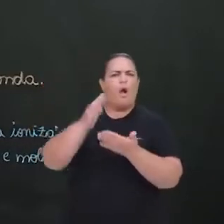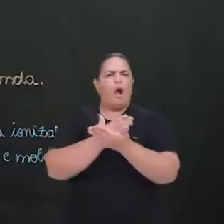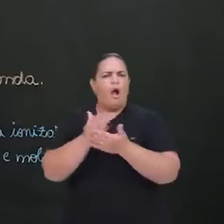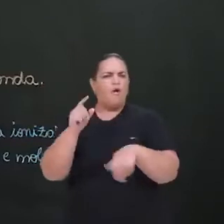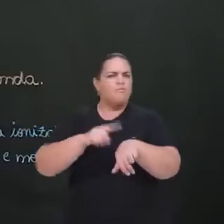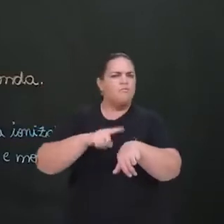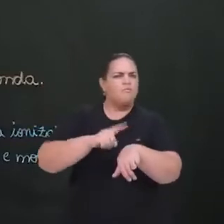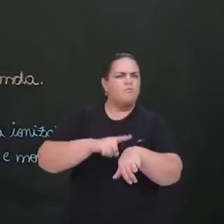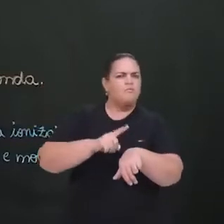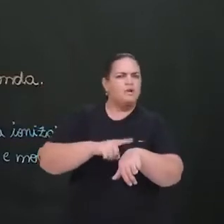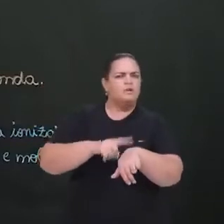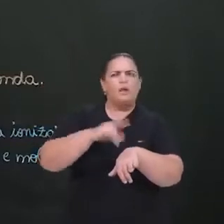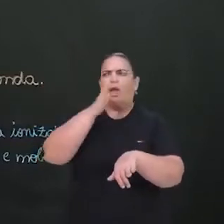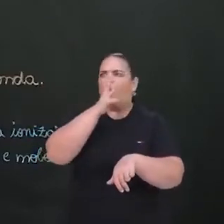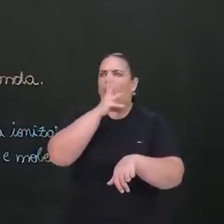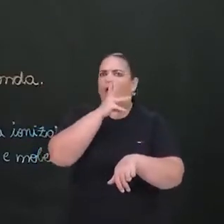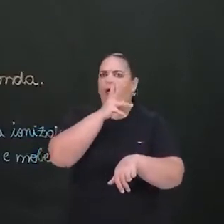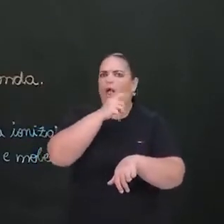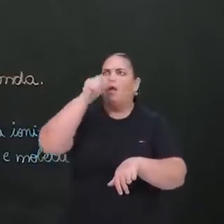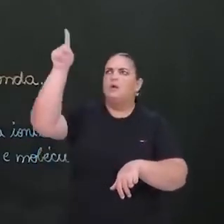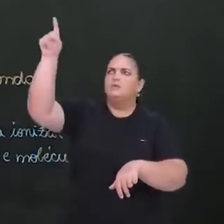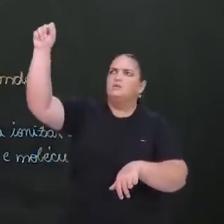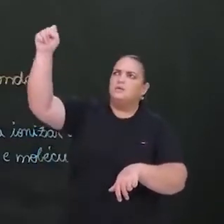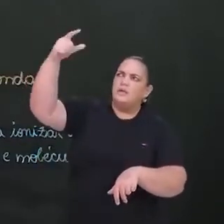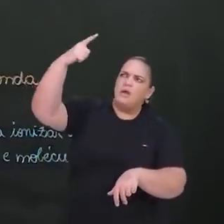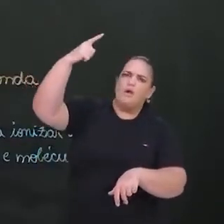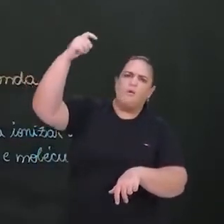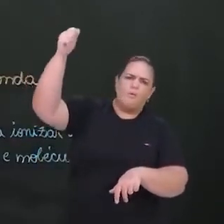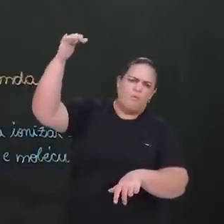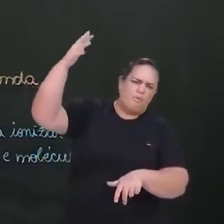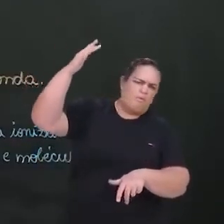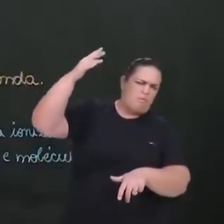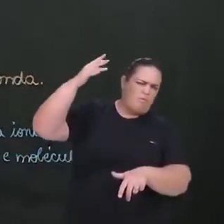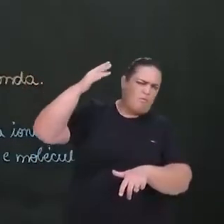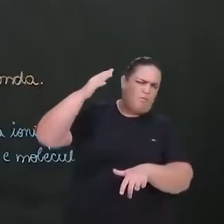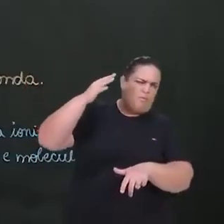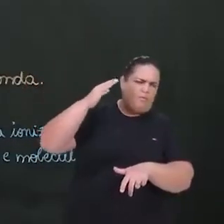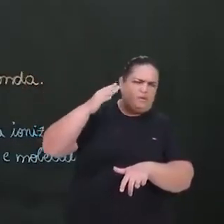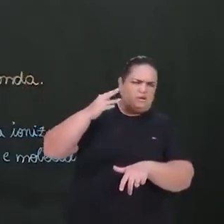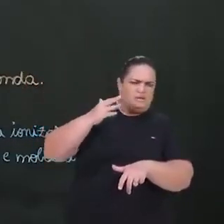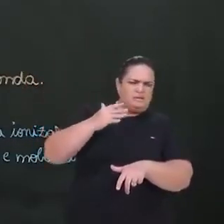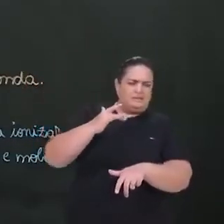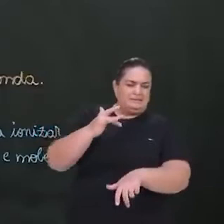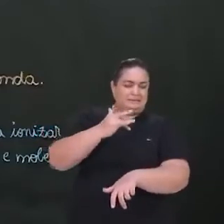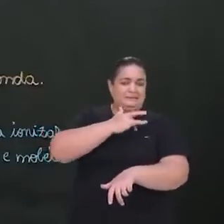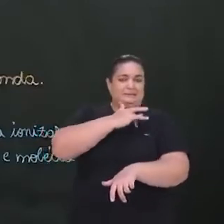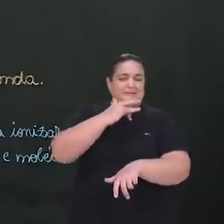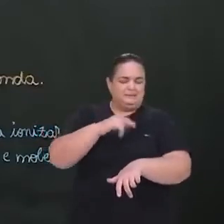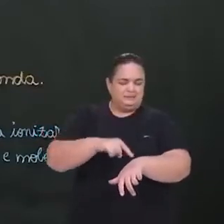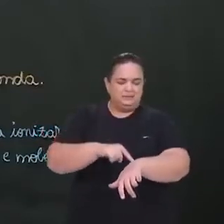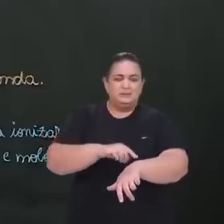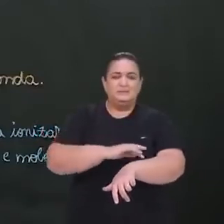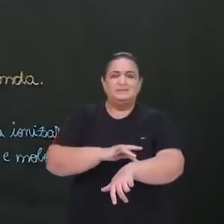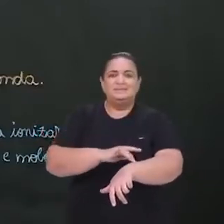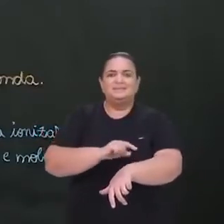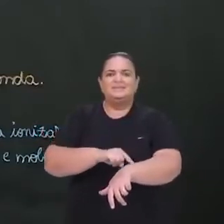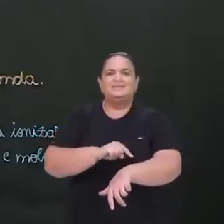tempo ao sol. Por quê? Por conta da alta liberação solar da radiação